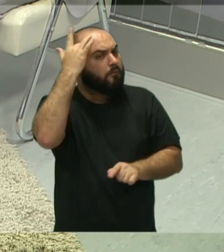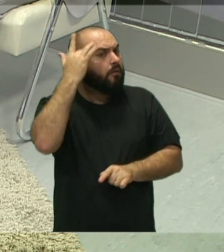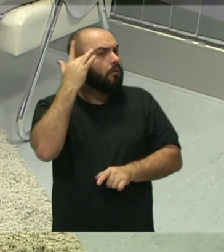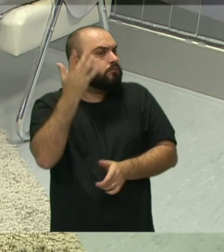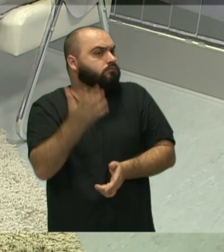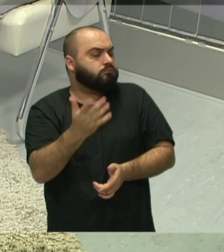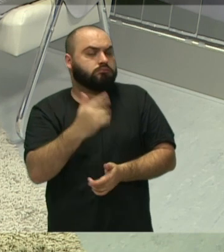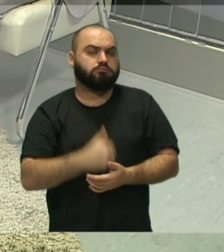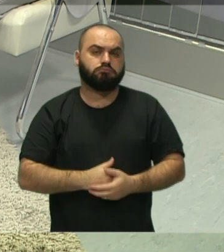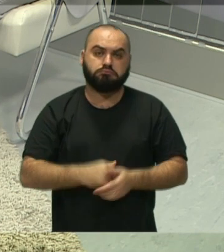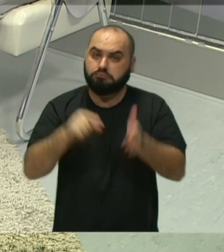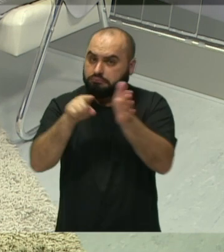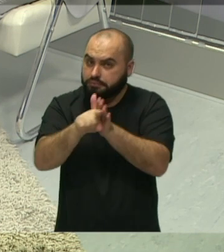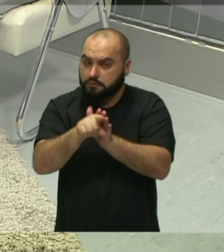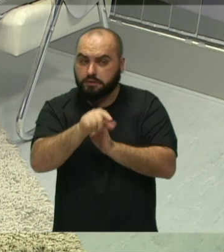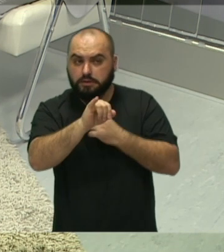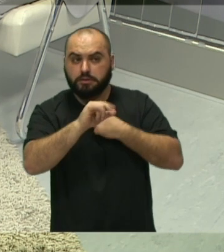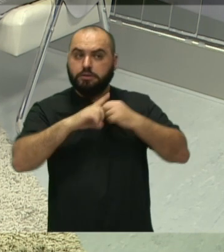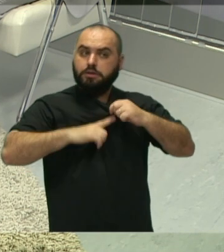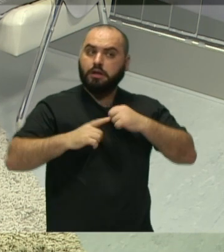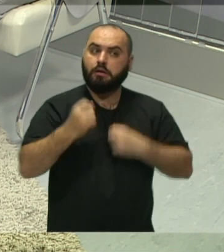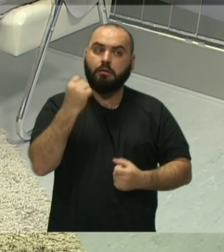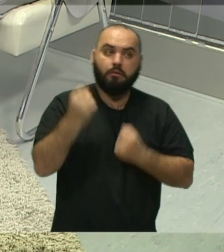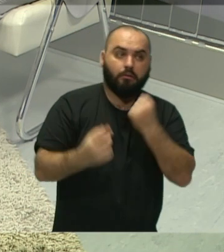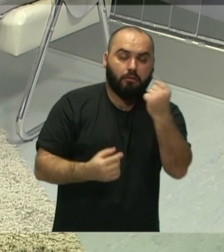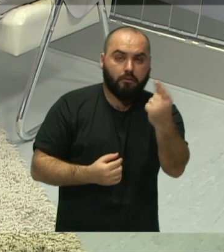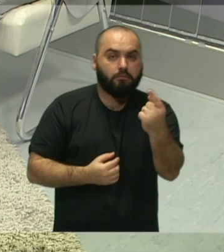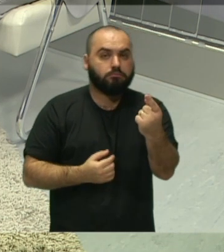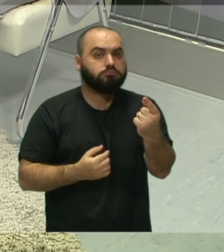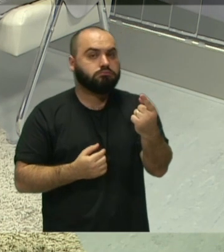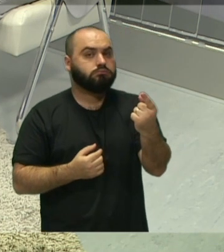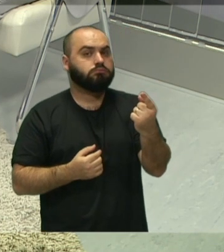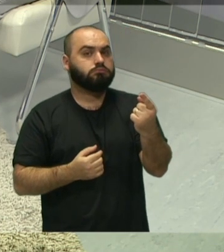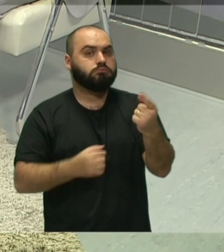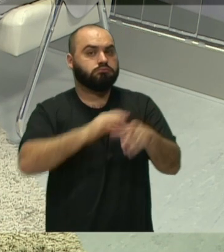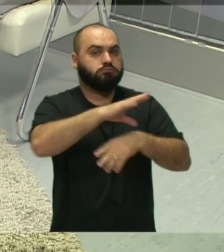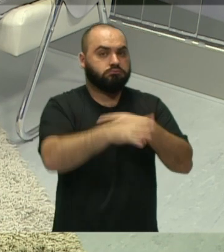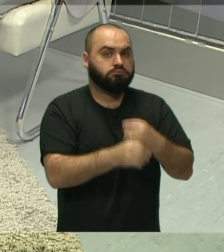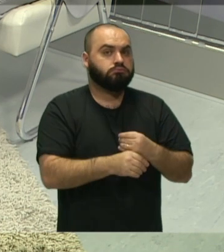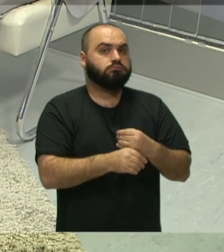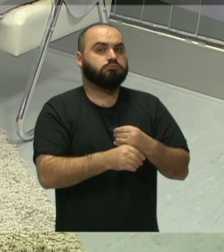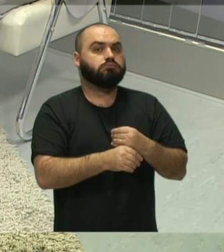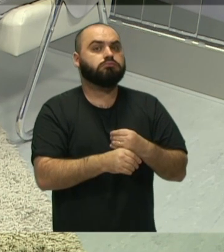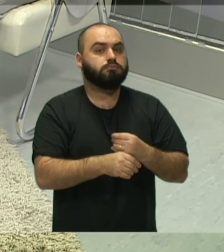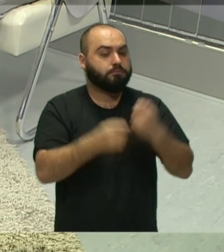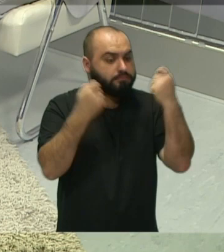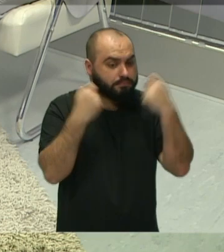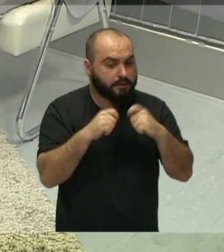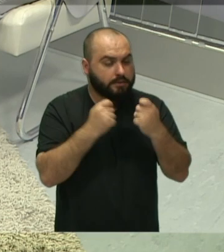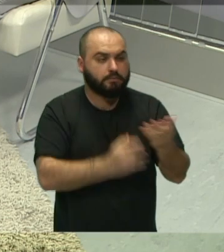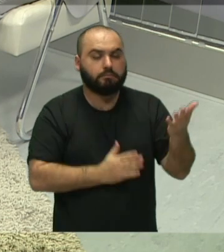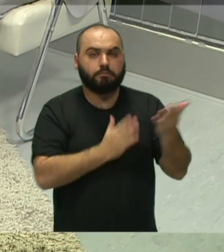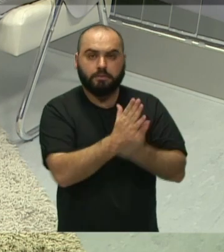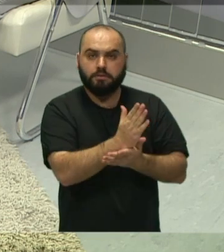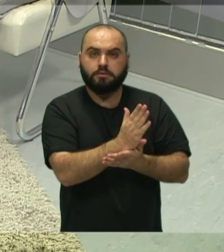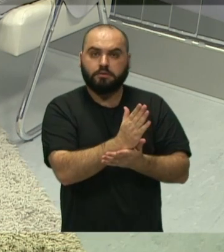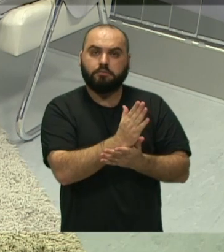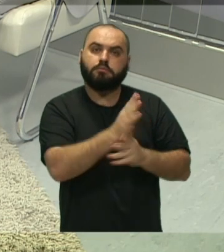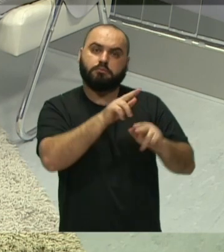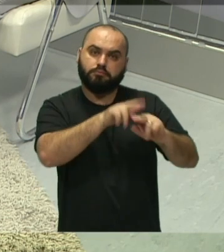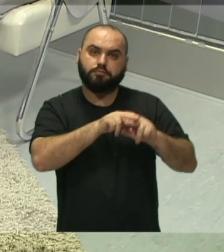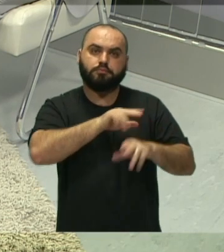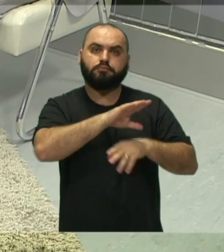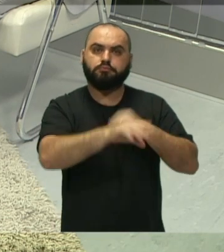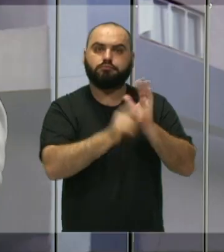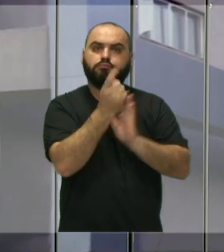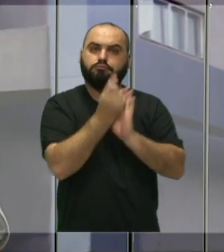alguma ou algumas das emendas que o senhor considera que não pode, ela precisa ser aprovada e estar presente no